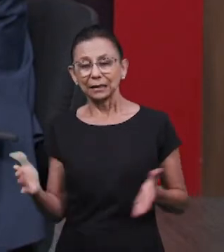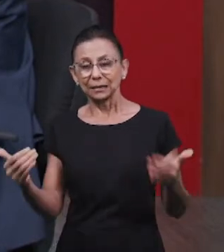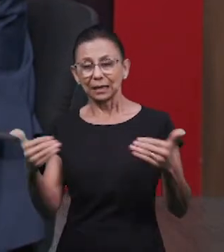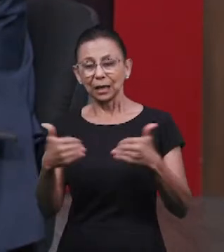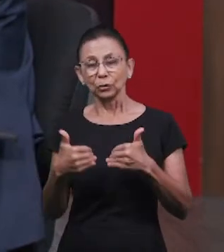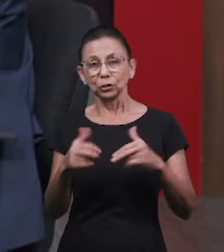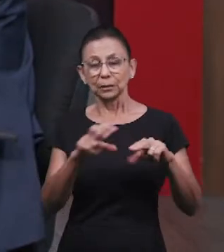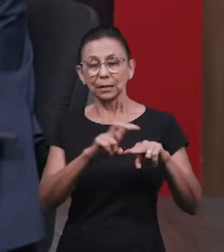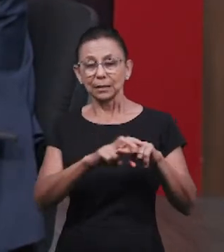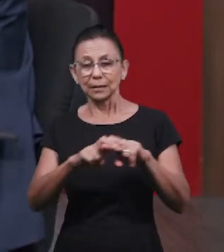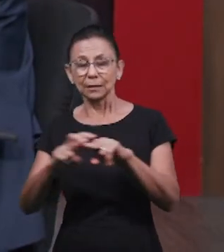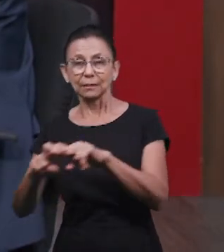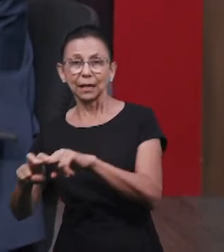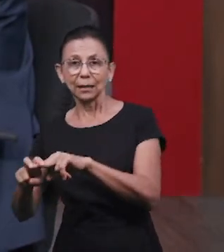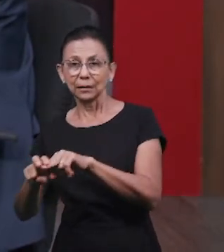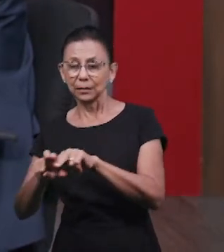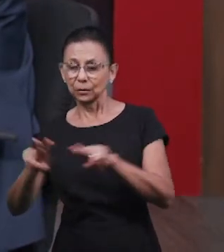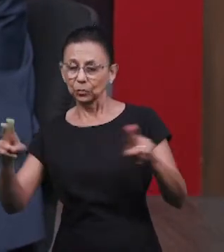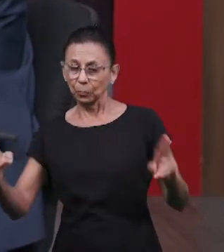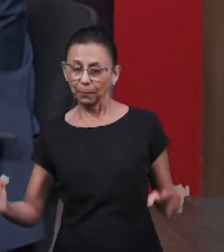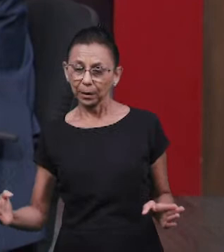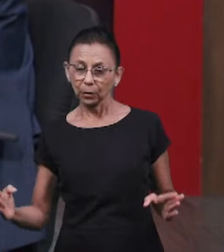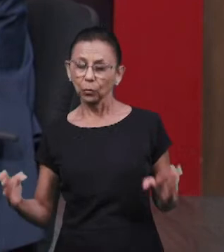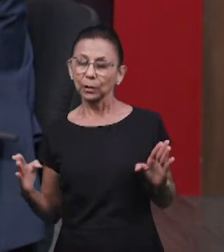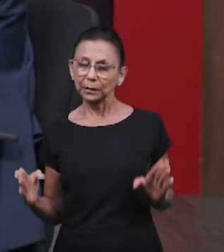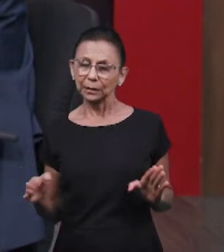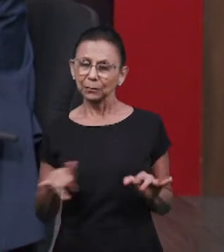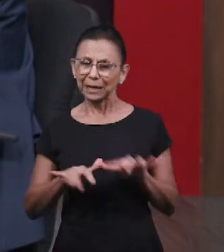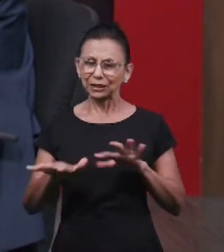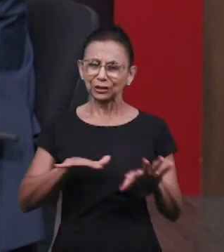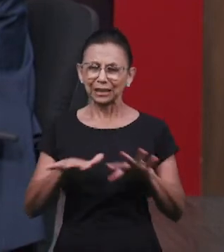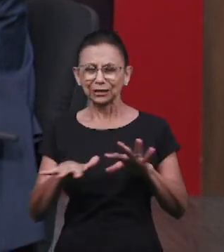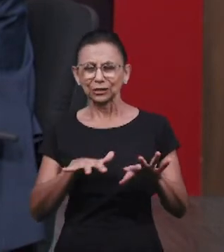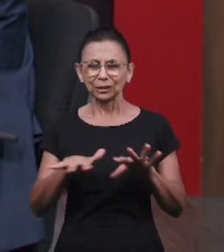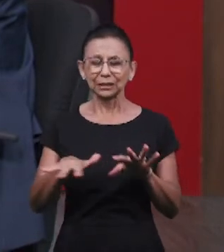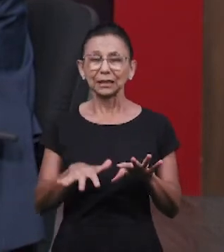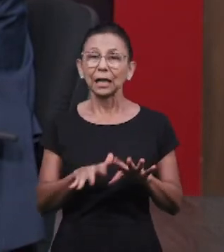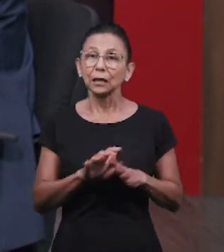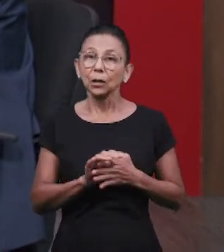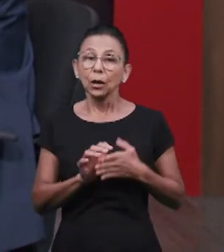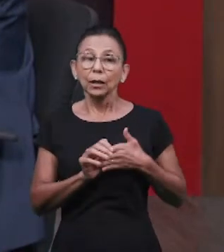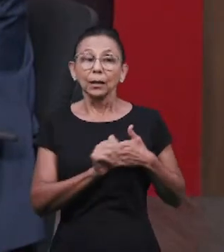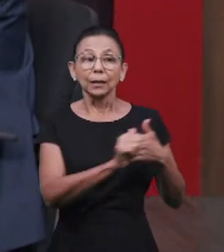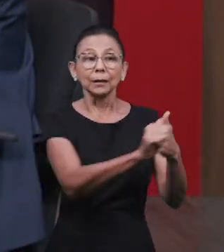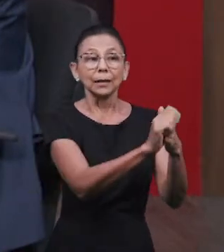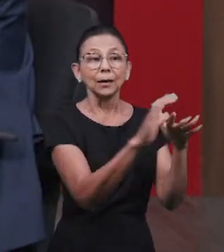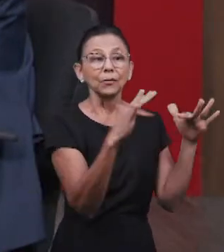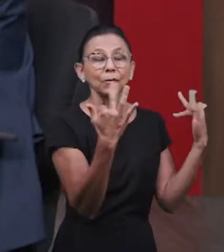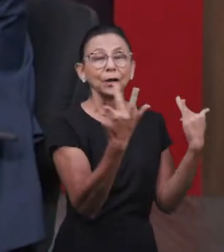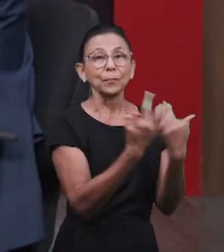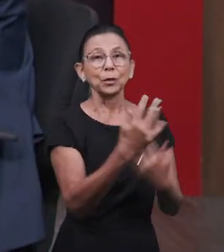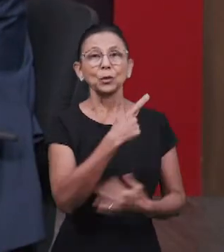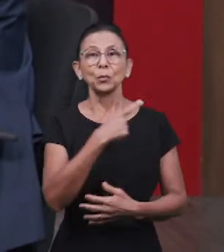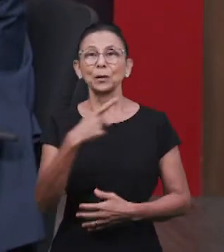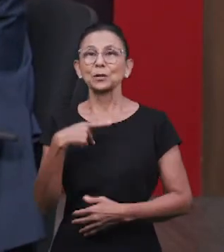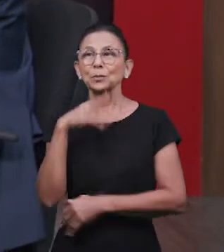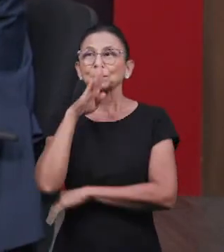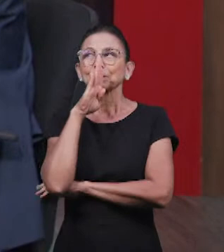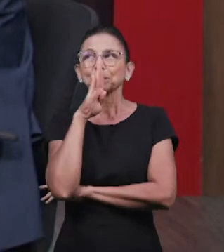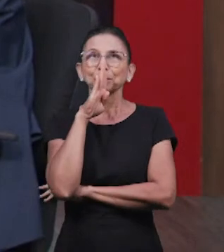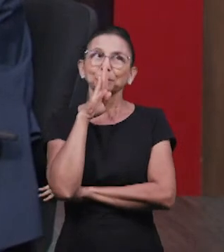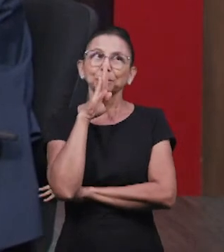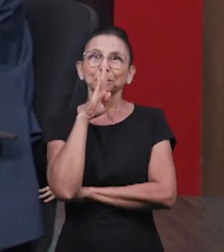não deixar as crianças dela sozinha e vai aos pais. Os pastores fazem o quê? O pastor faz o quê? Os pastores. Fica quietinho. Fica na